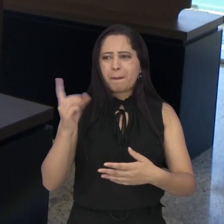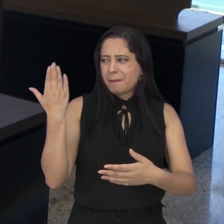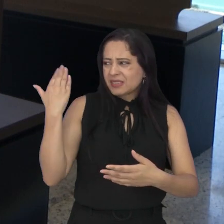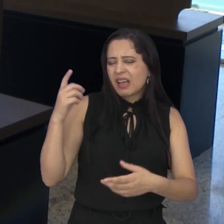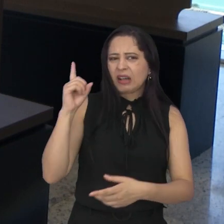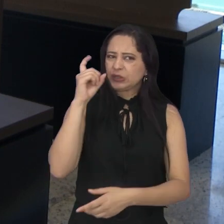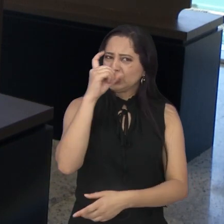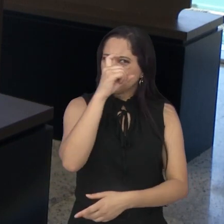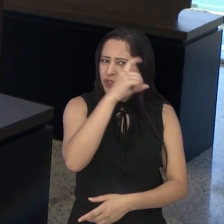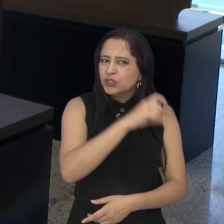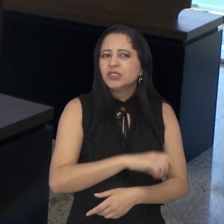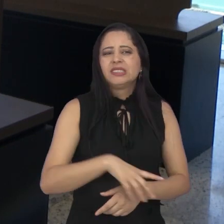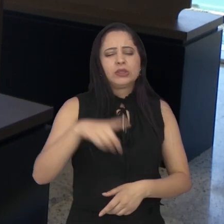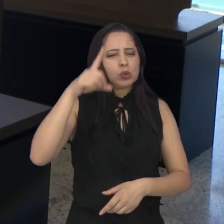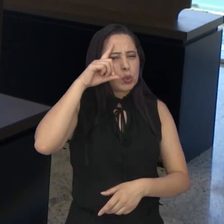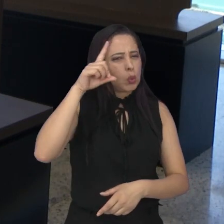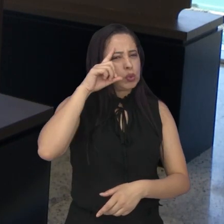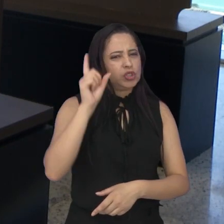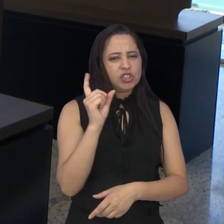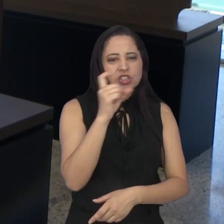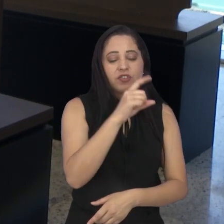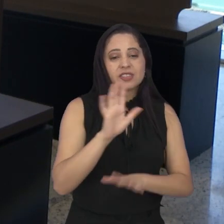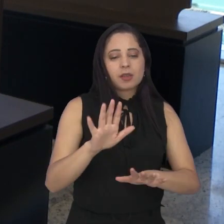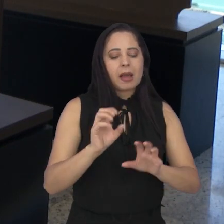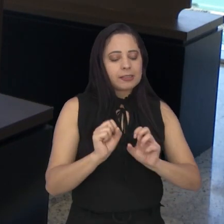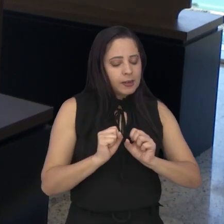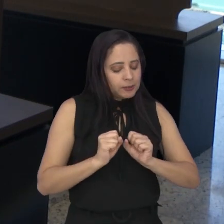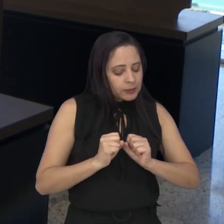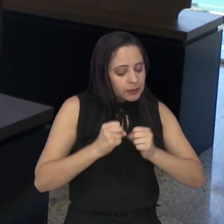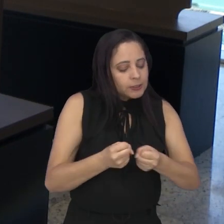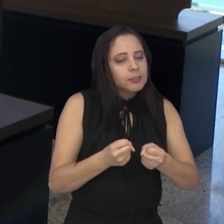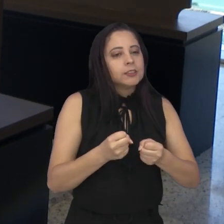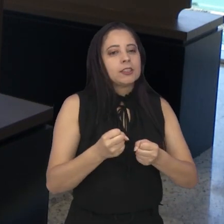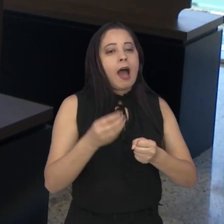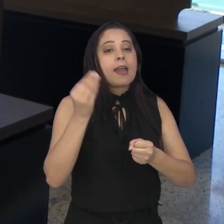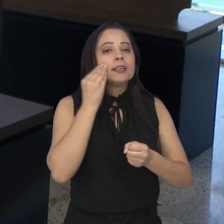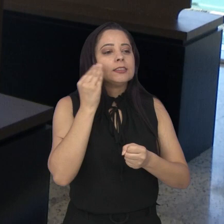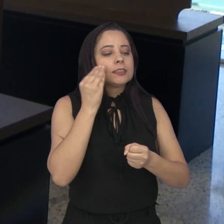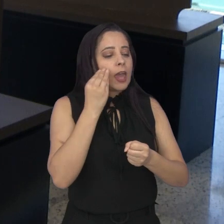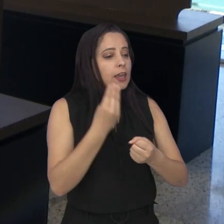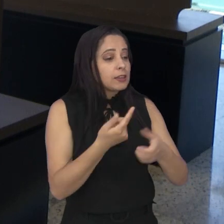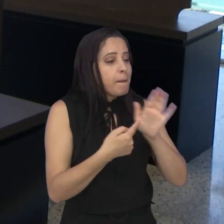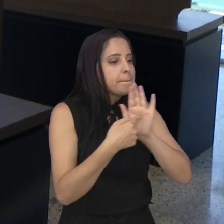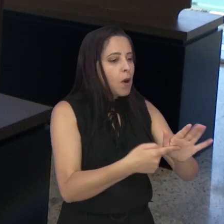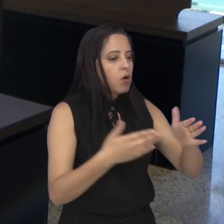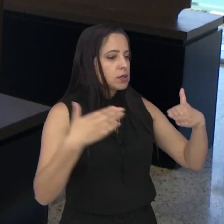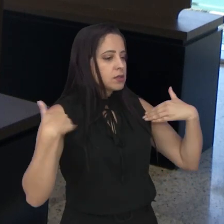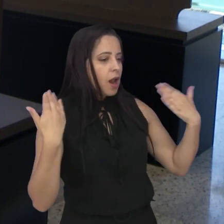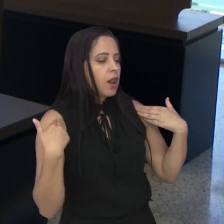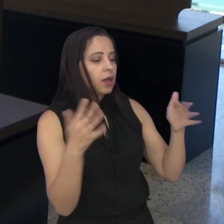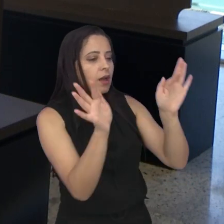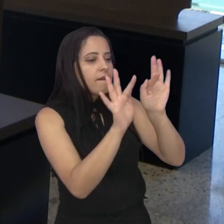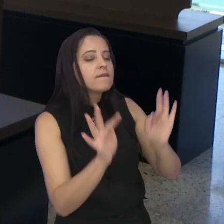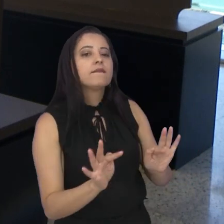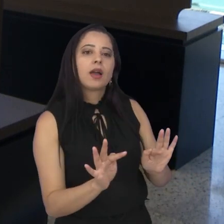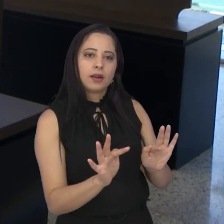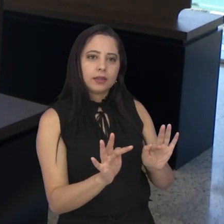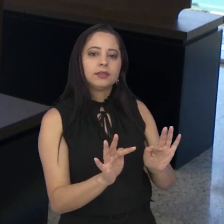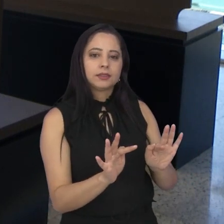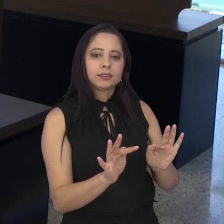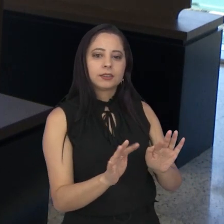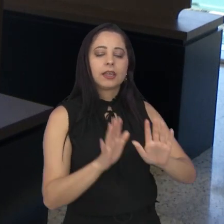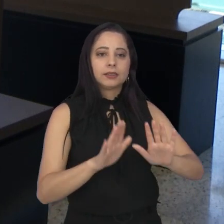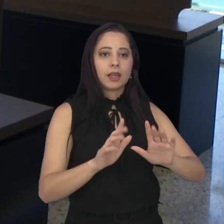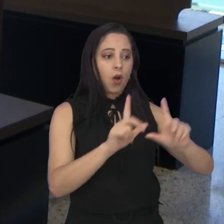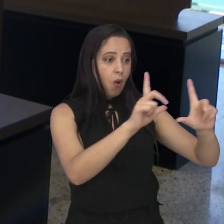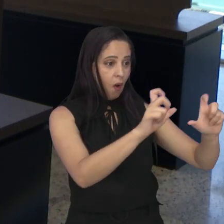era difícil, né, o dia a dia. Elas tentavam trazer alegria para todos os pacientes, né? Então eu